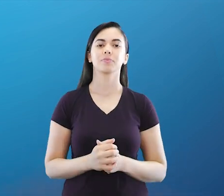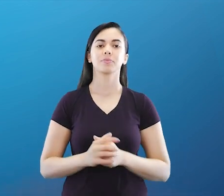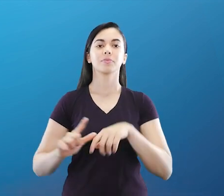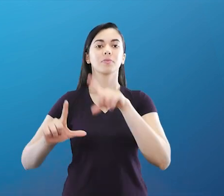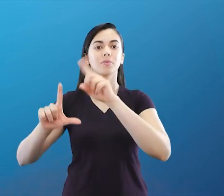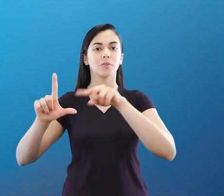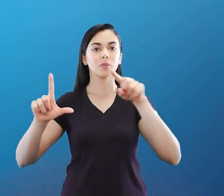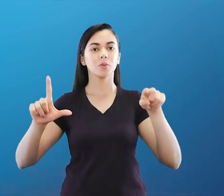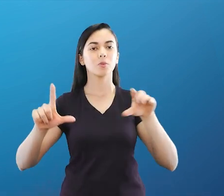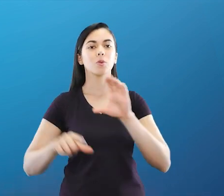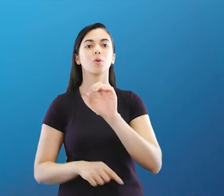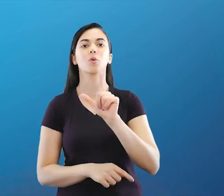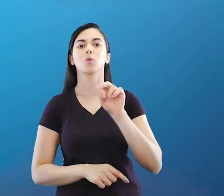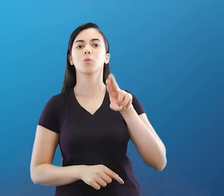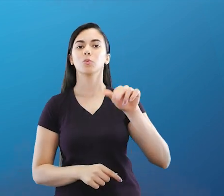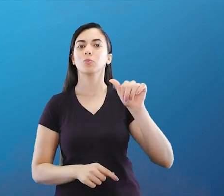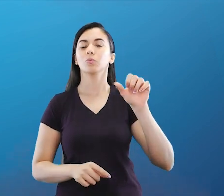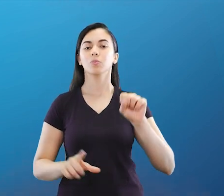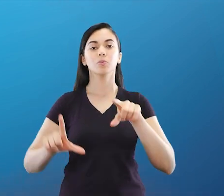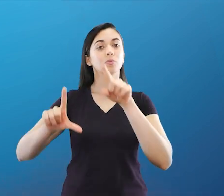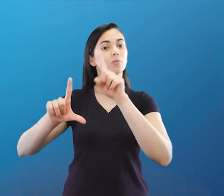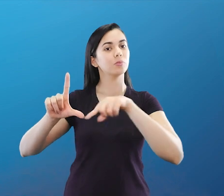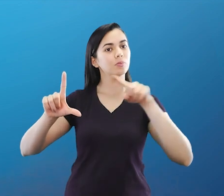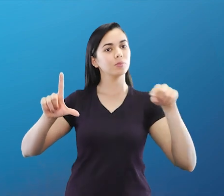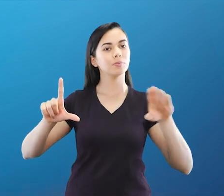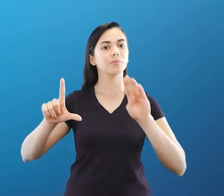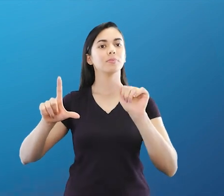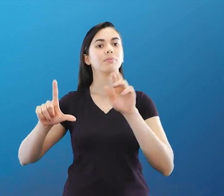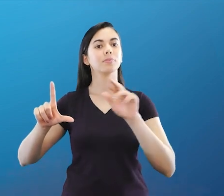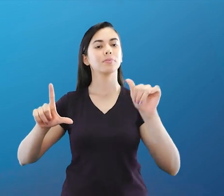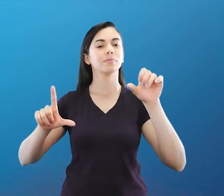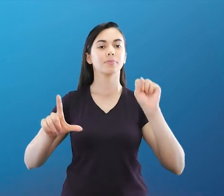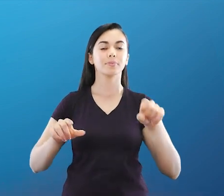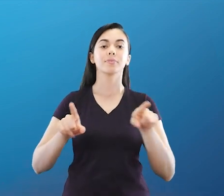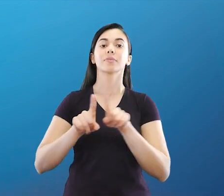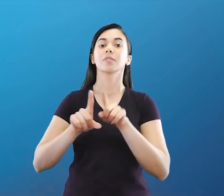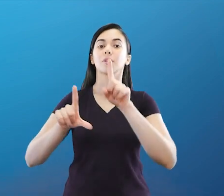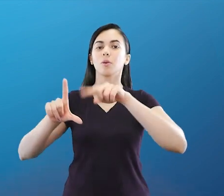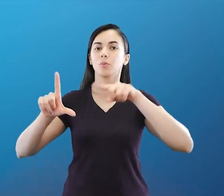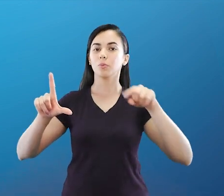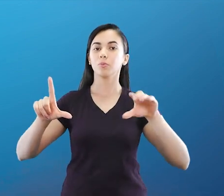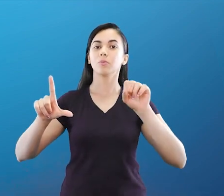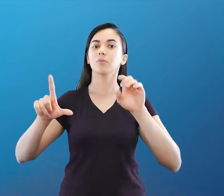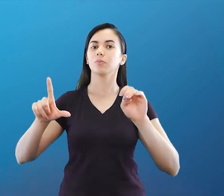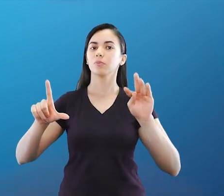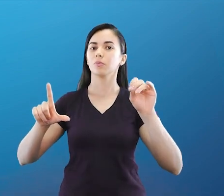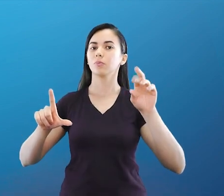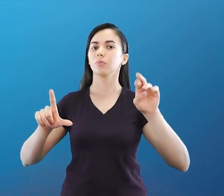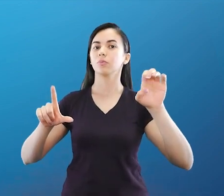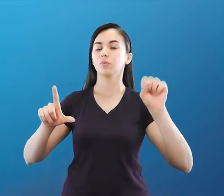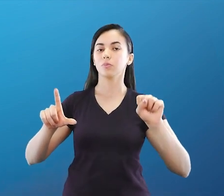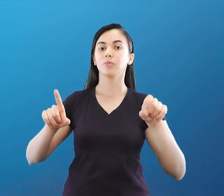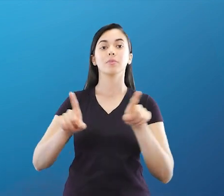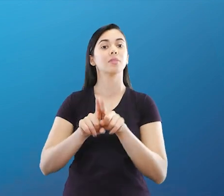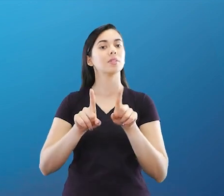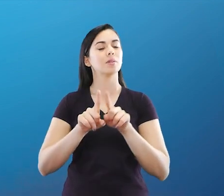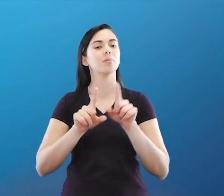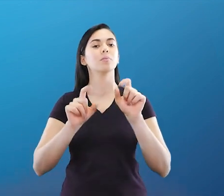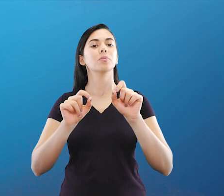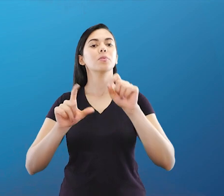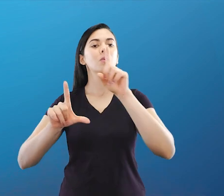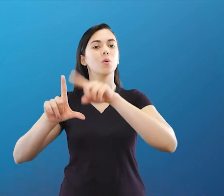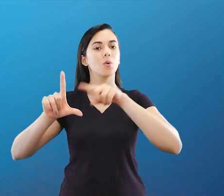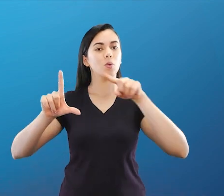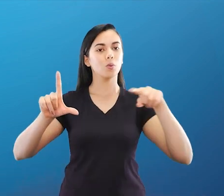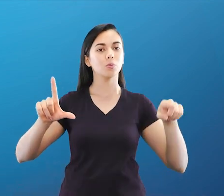O gráfico de colunas, o gráfico de barras, o gráfico de setores, que também é conhecido como o gráfico pizza, e